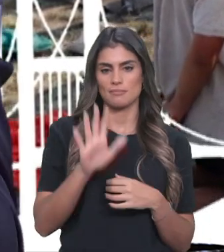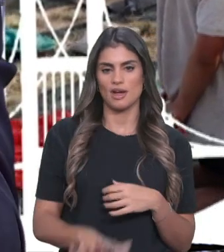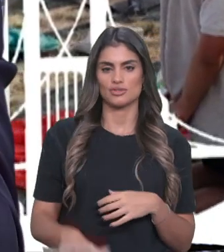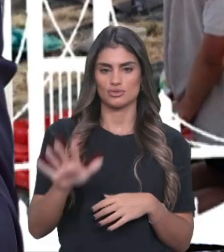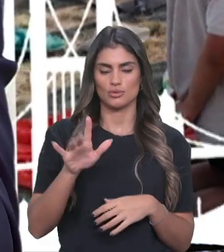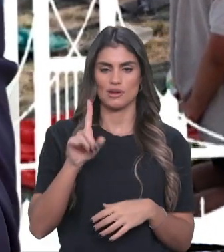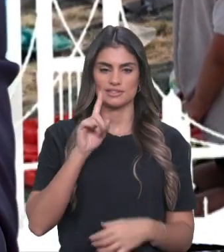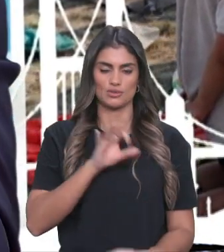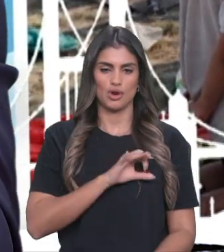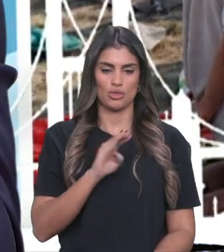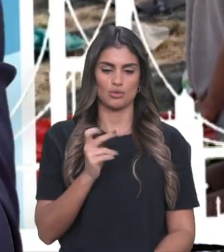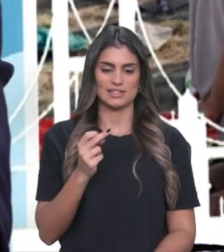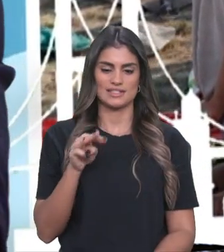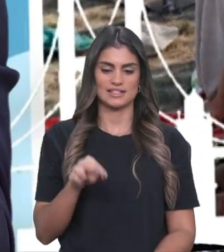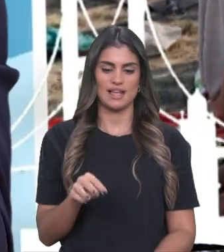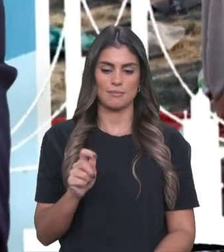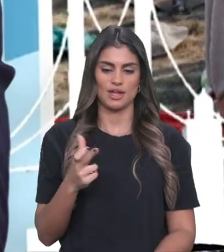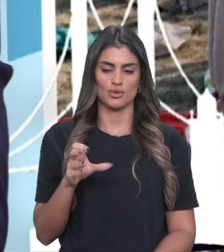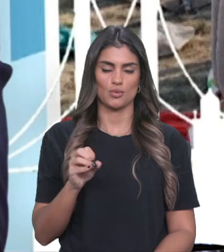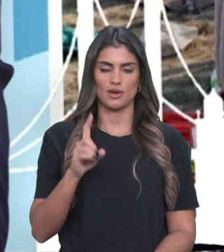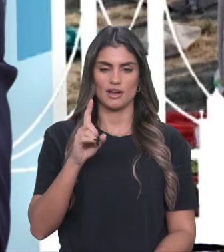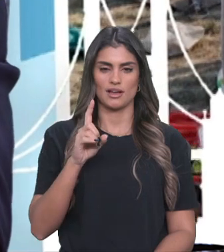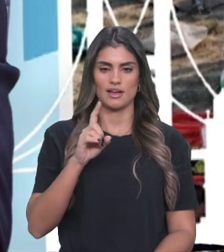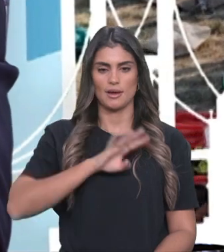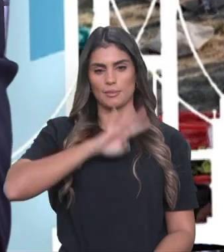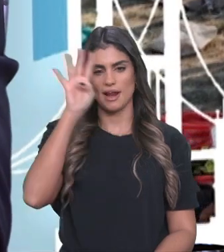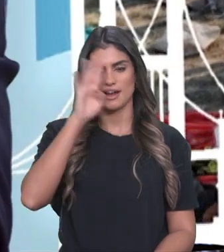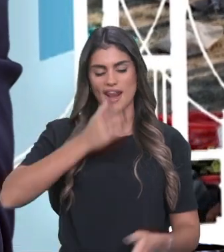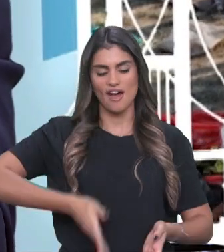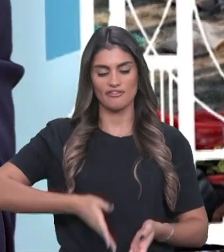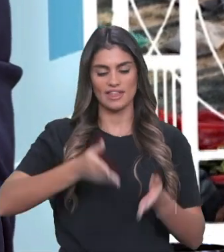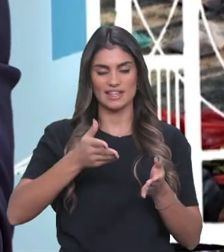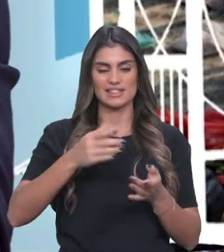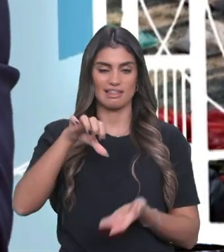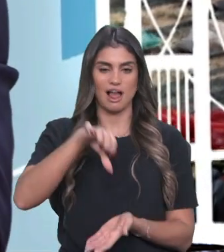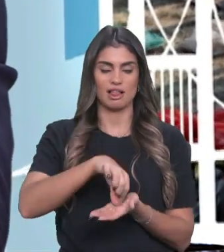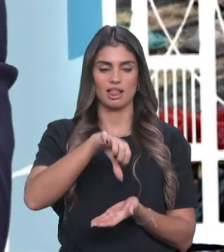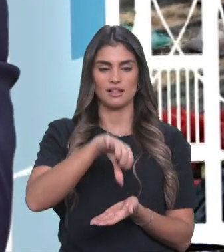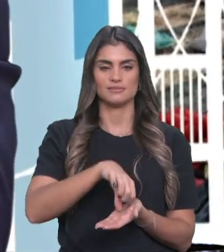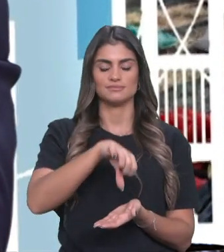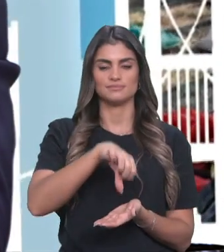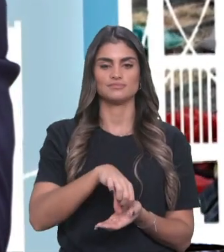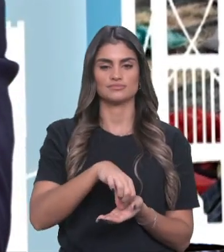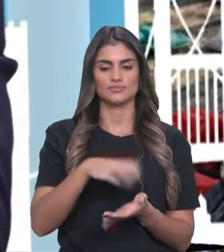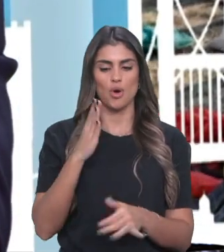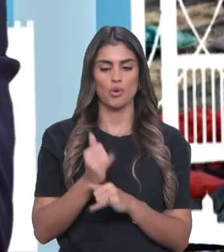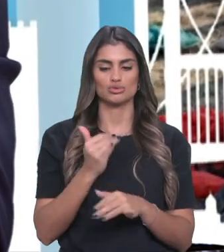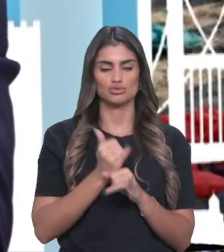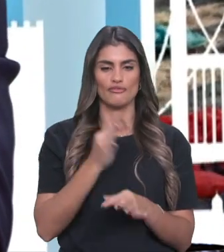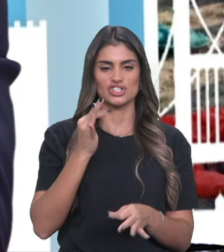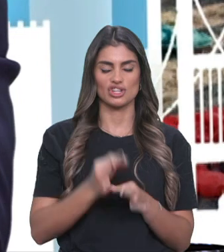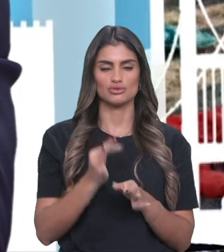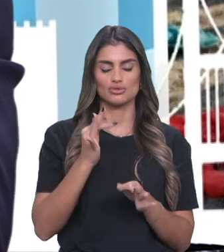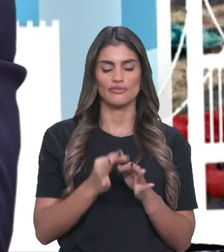do Sameiro na cidade de Braga, e vai ser na Avenida Central, e outras celebrações que